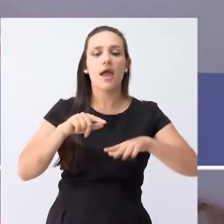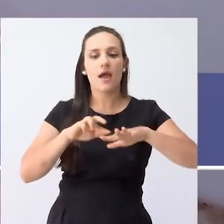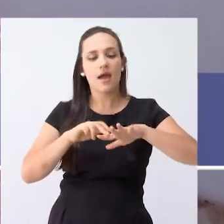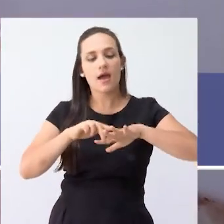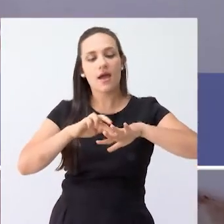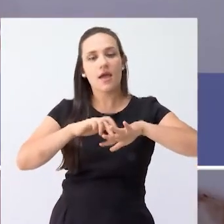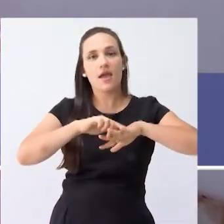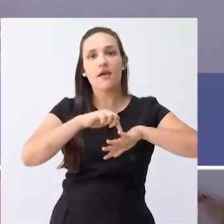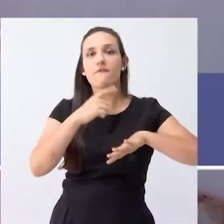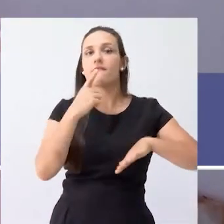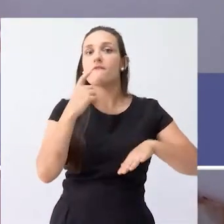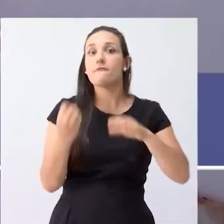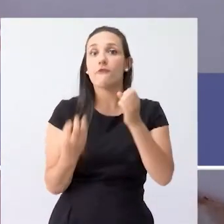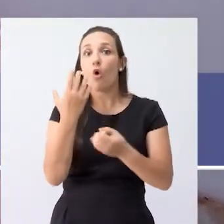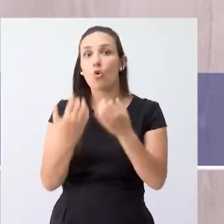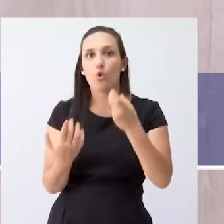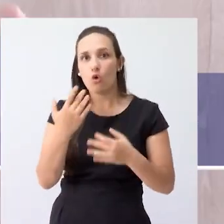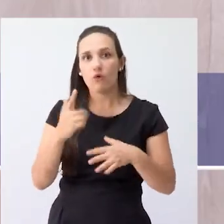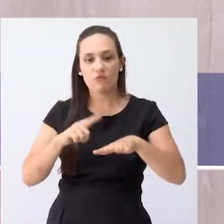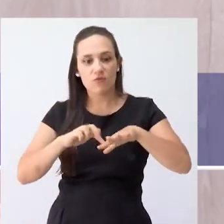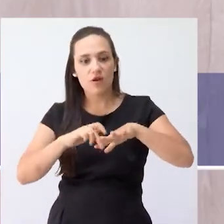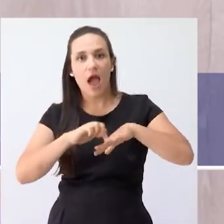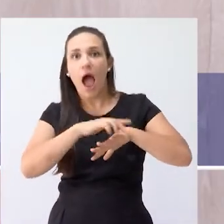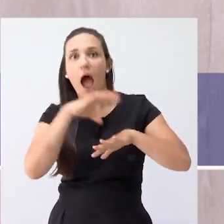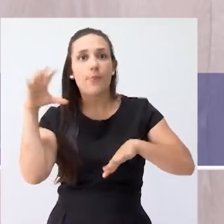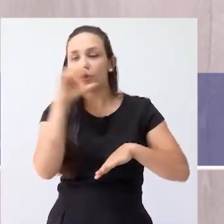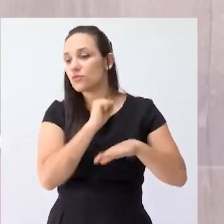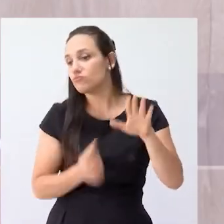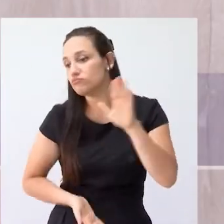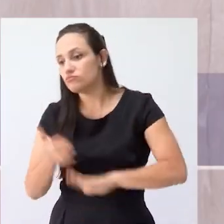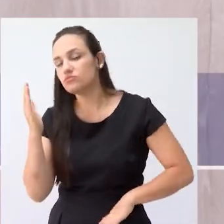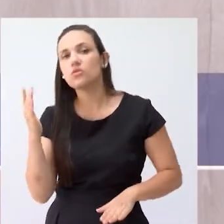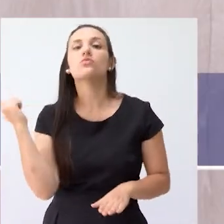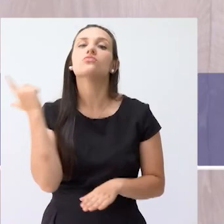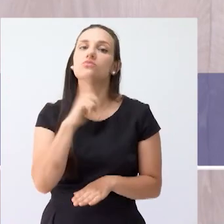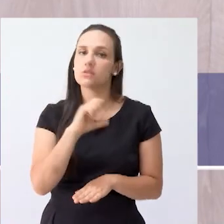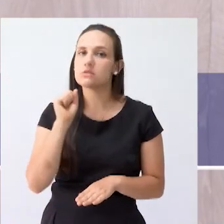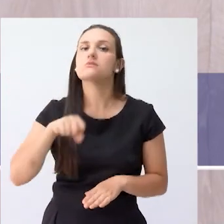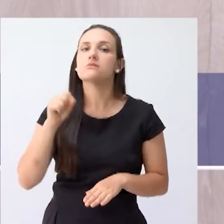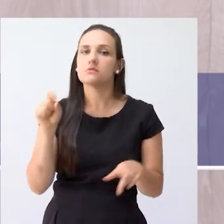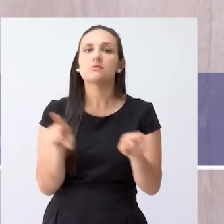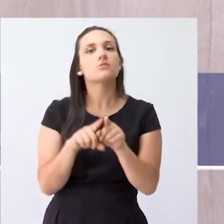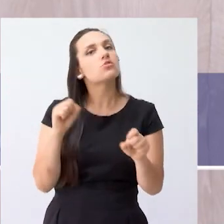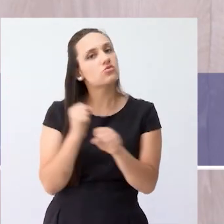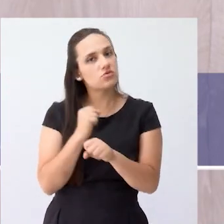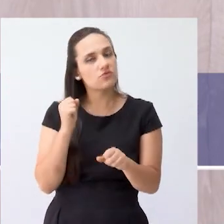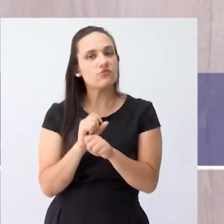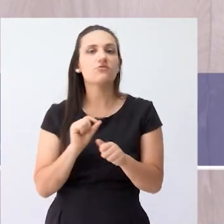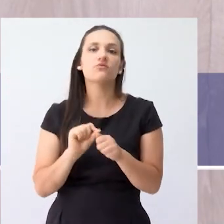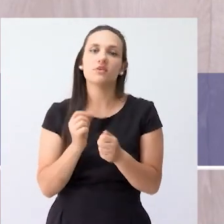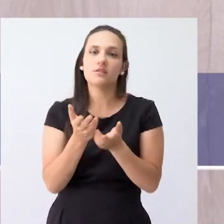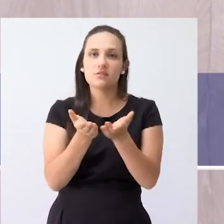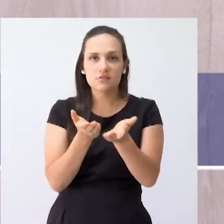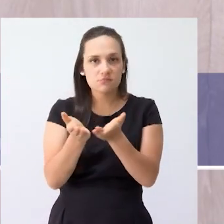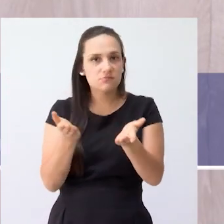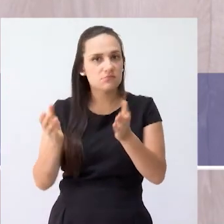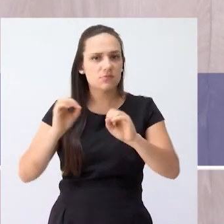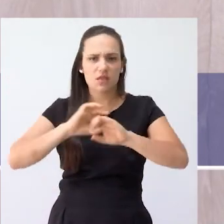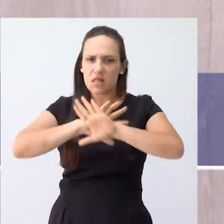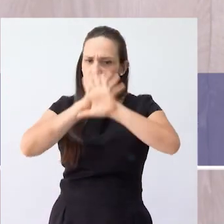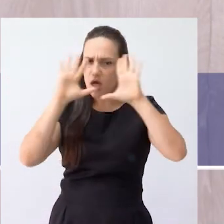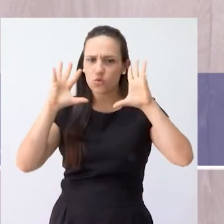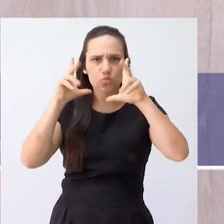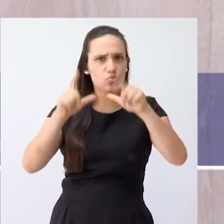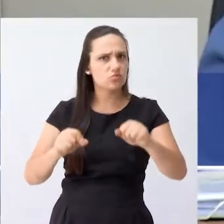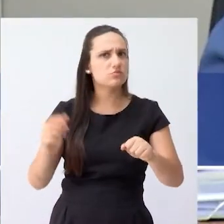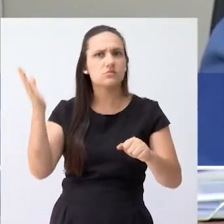emergenciais que aqui não tinha na casa. Nós temos aqui a equipe de licitação. A licitação aqui é feita à luz